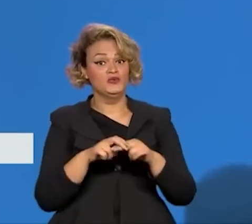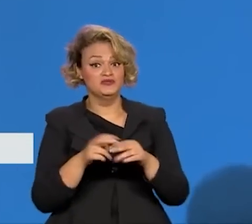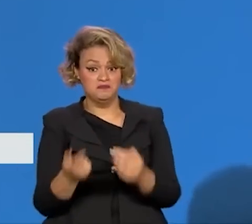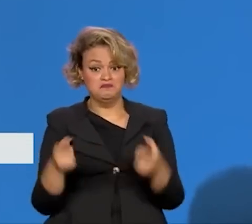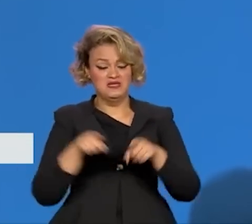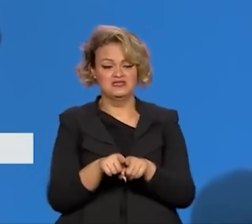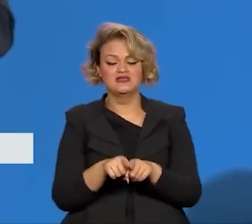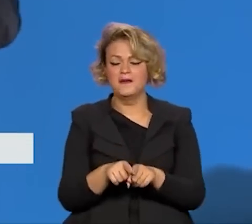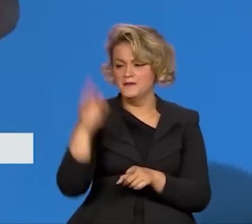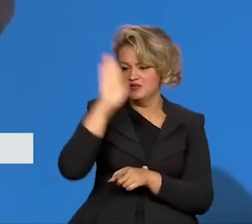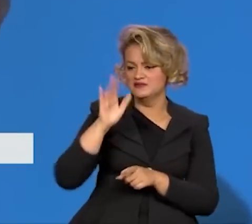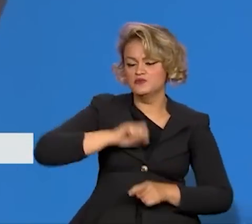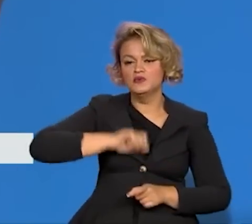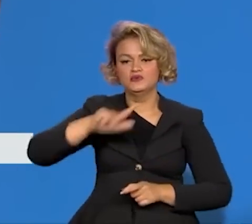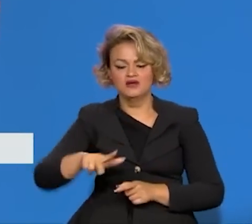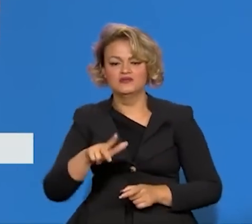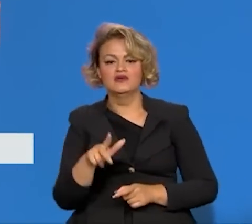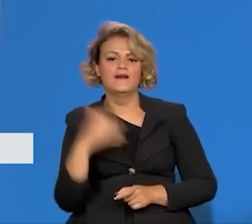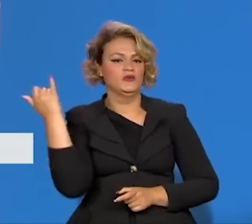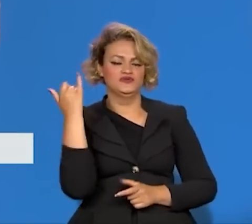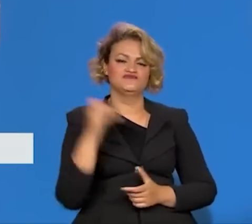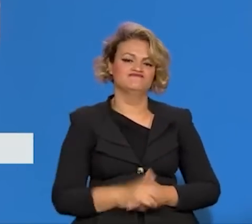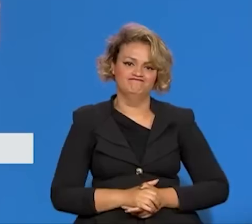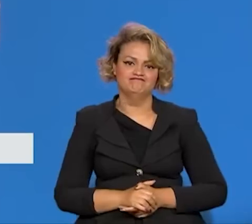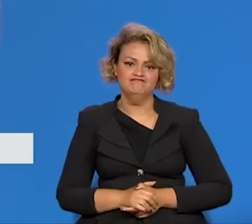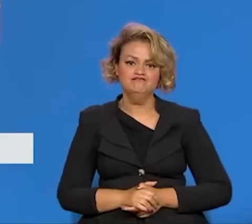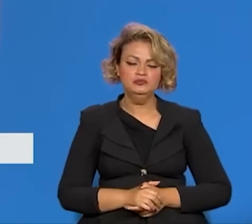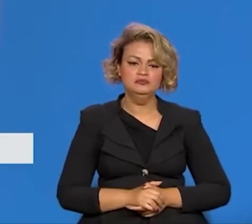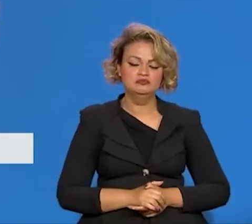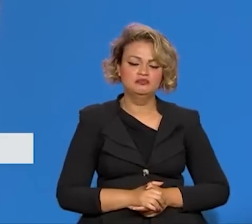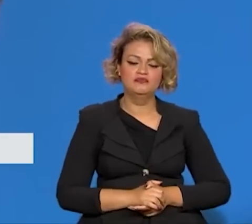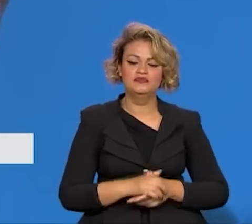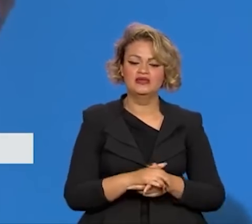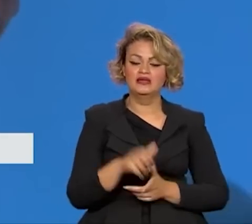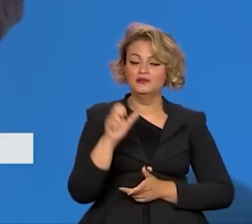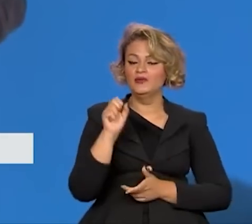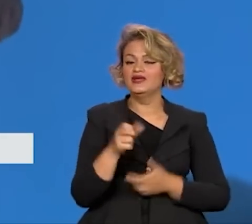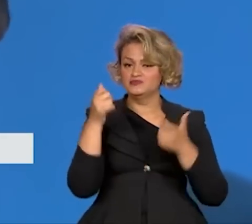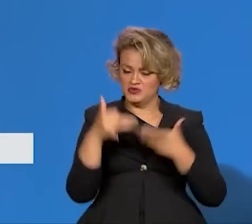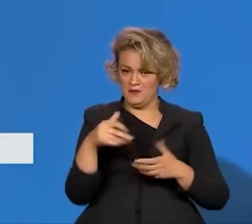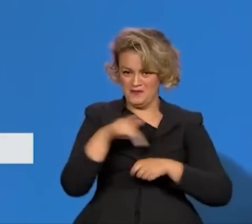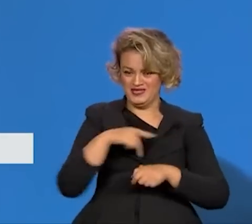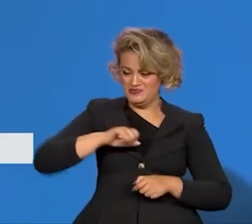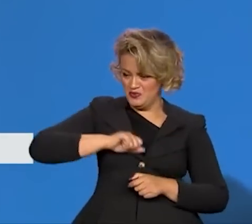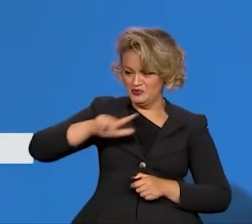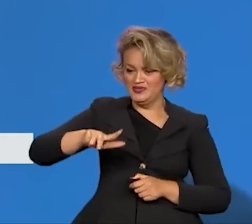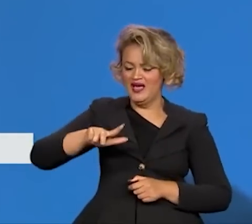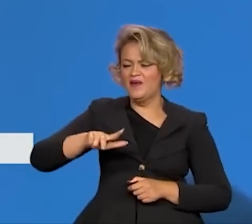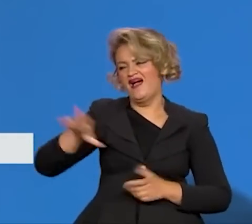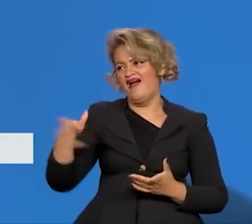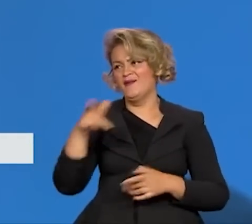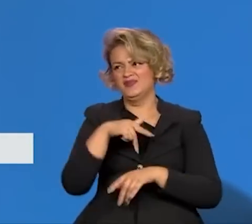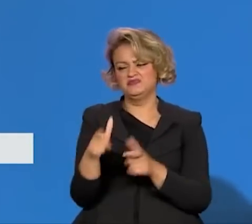parceria Brasil e Portugal, ela é importante. Porque sempre se tratou Portugal como um país